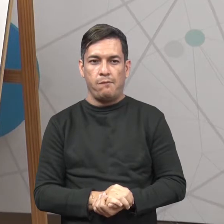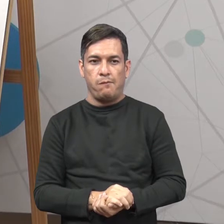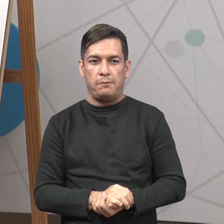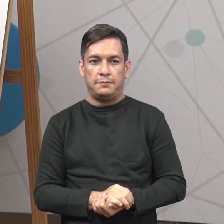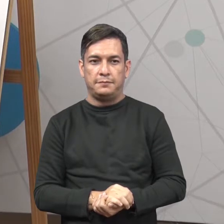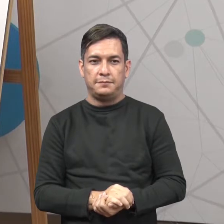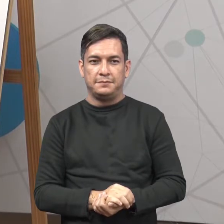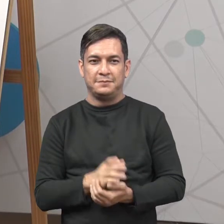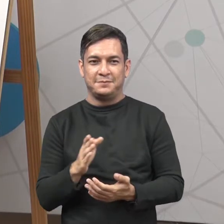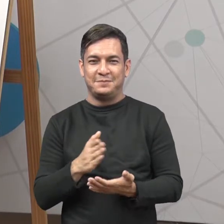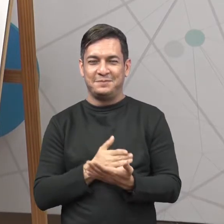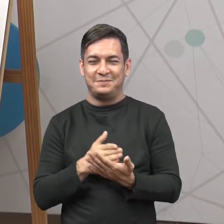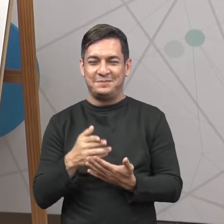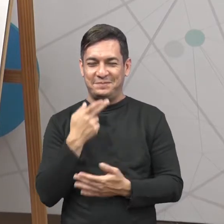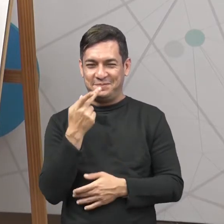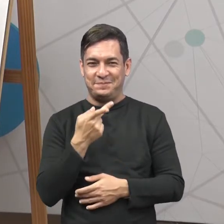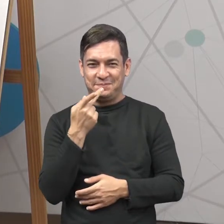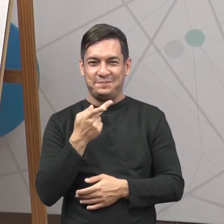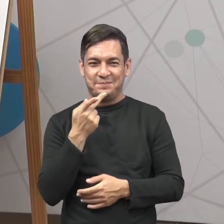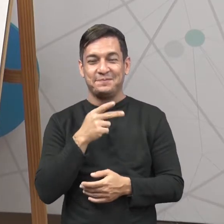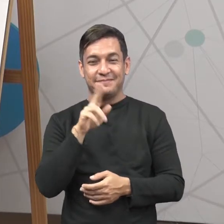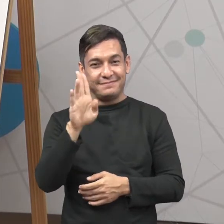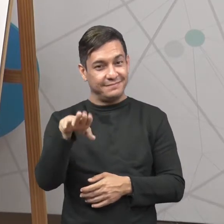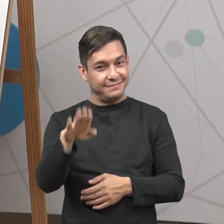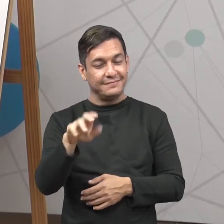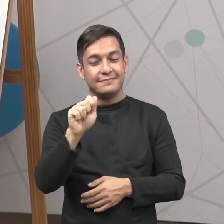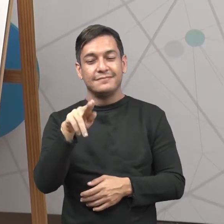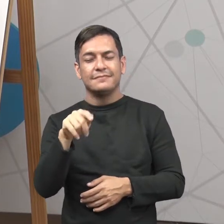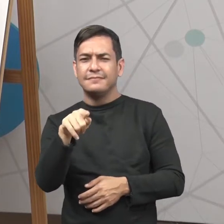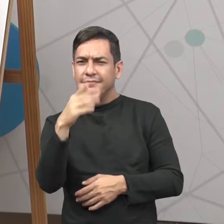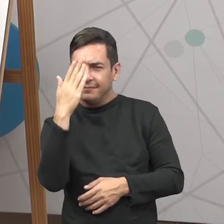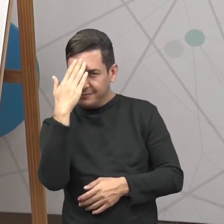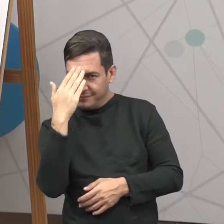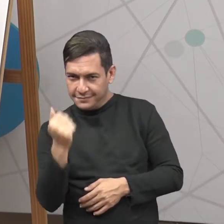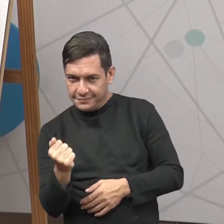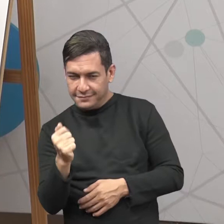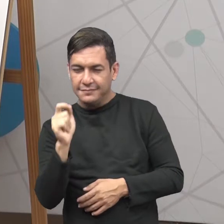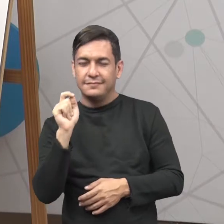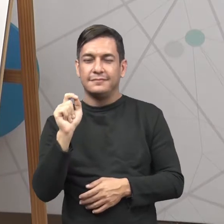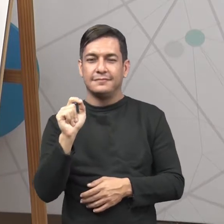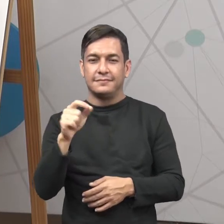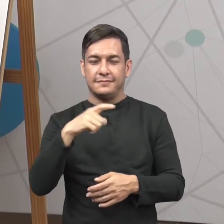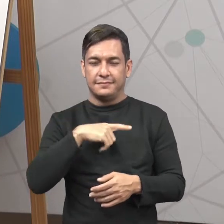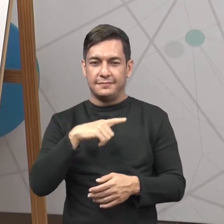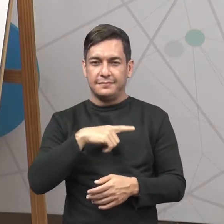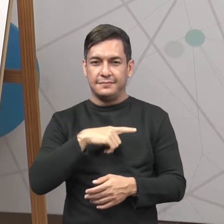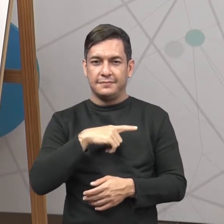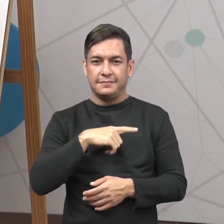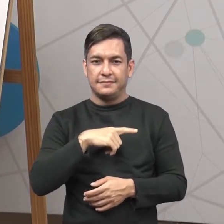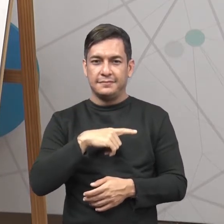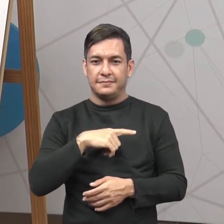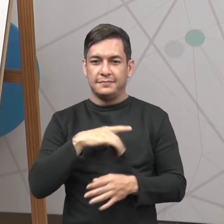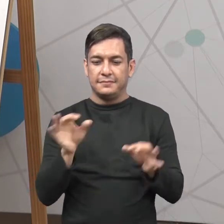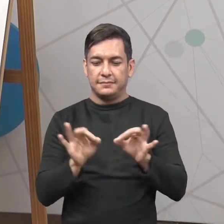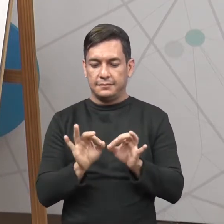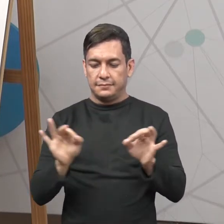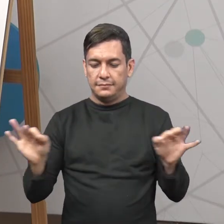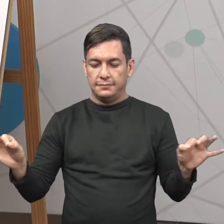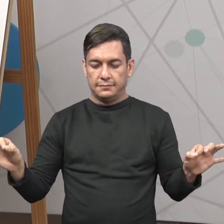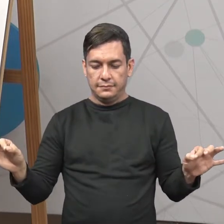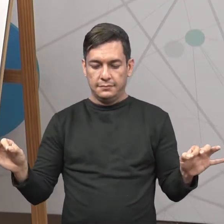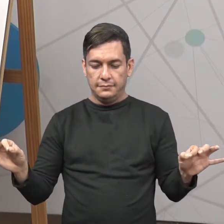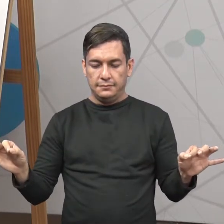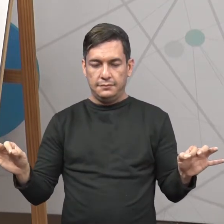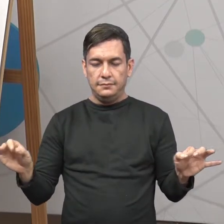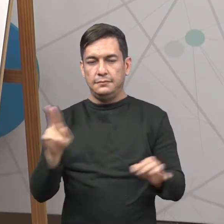Então ele começou a falar: Ana, você sabia que existe uma medida